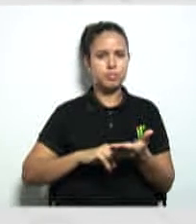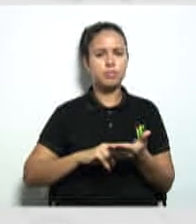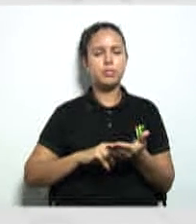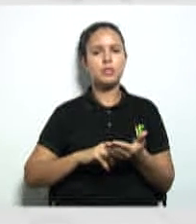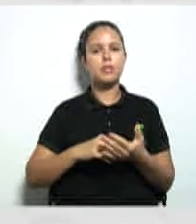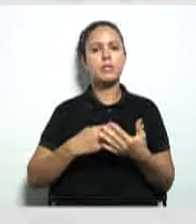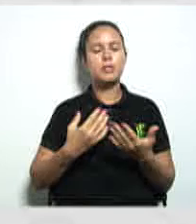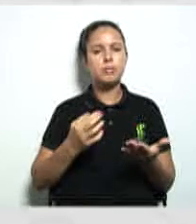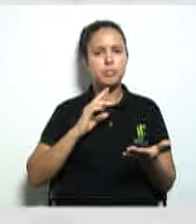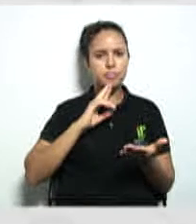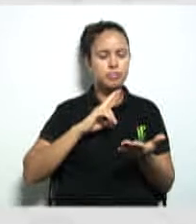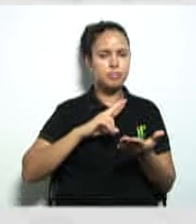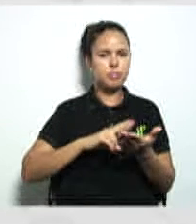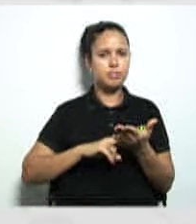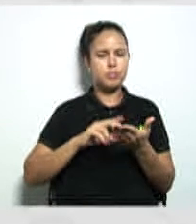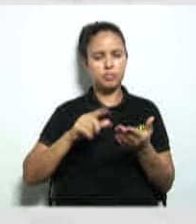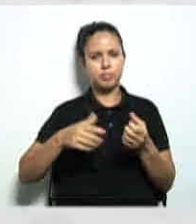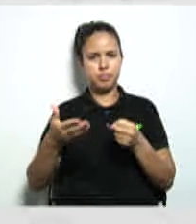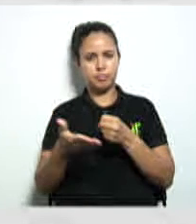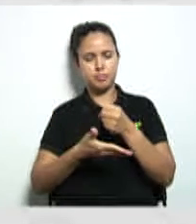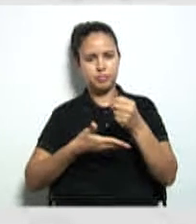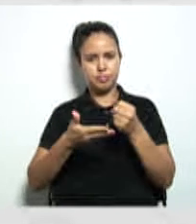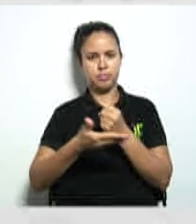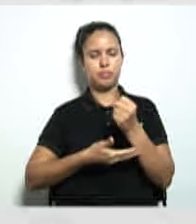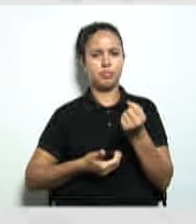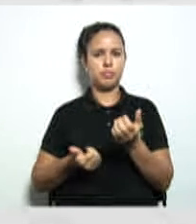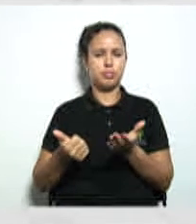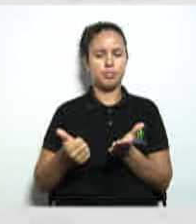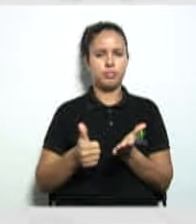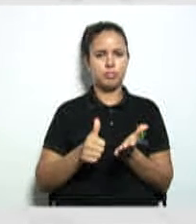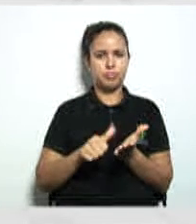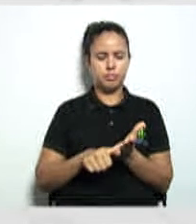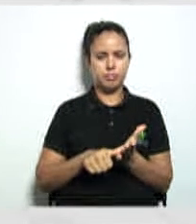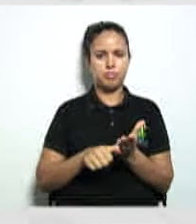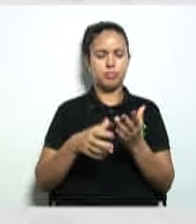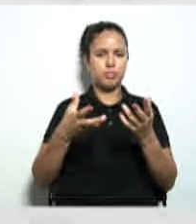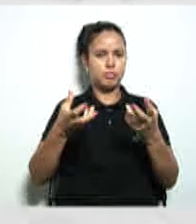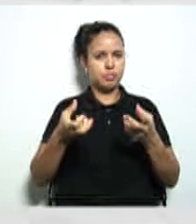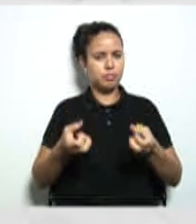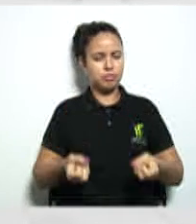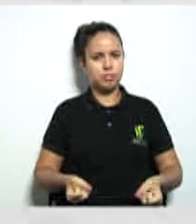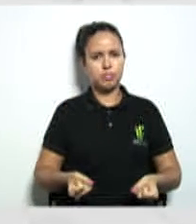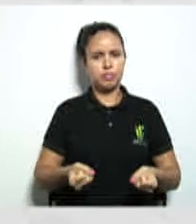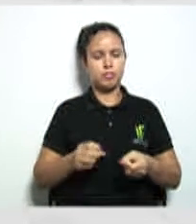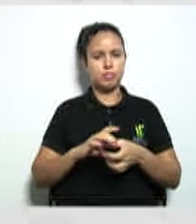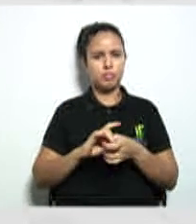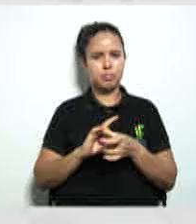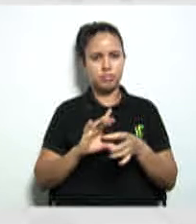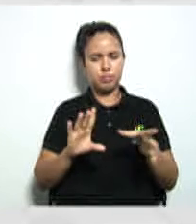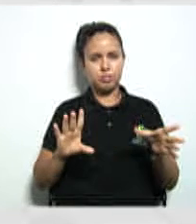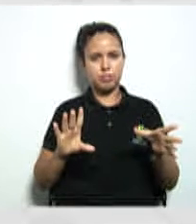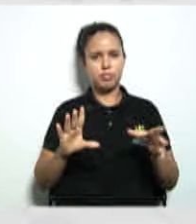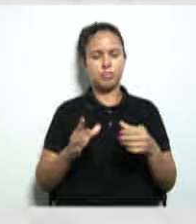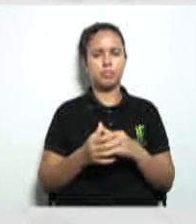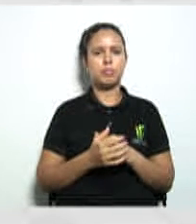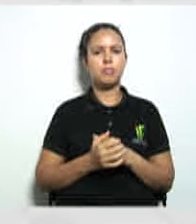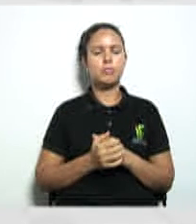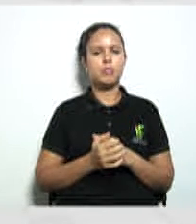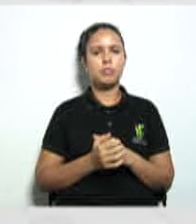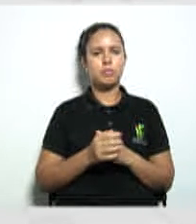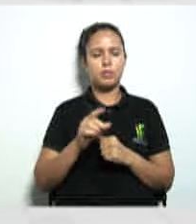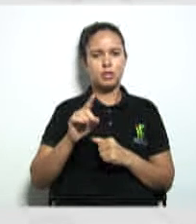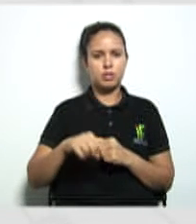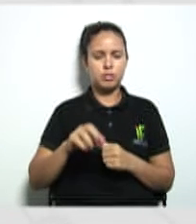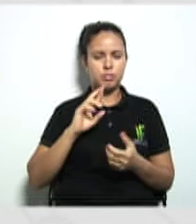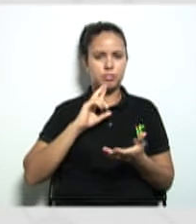resposta significa o princípio da adesão voluntária e livre. É a resposta